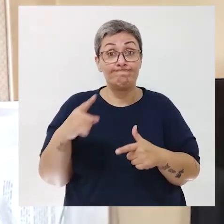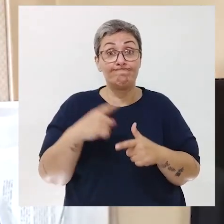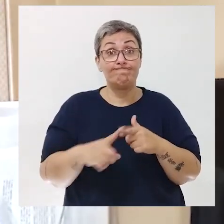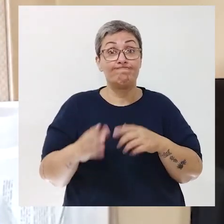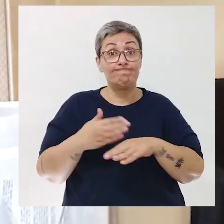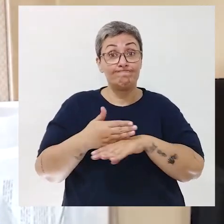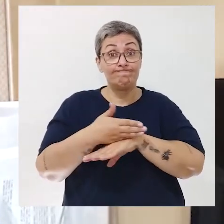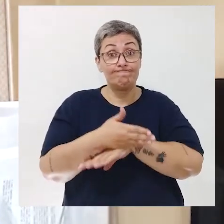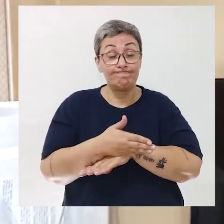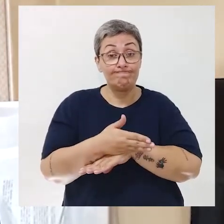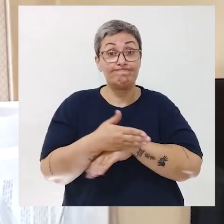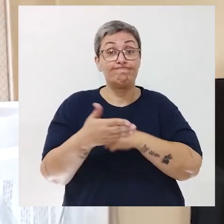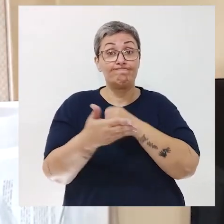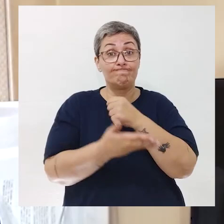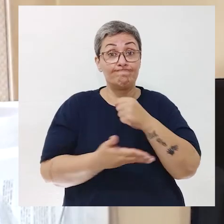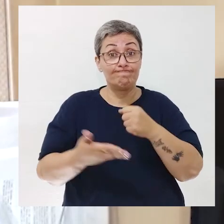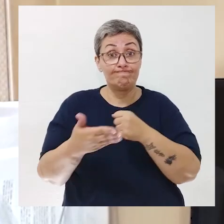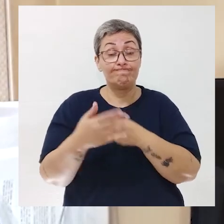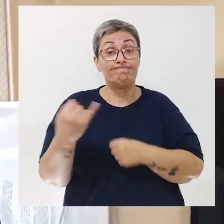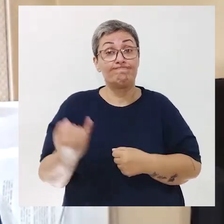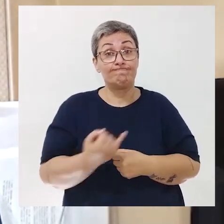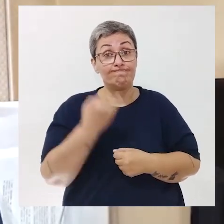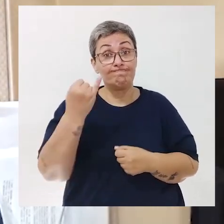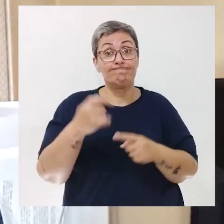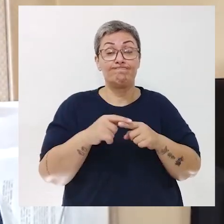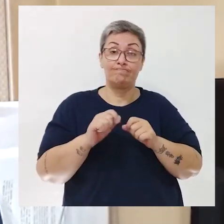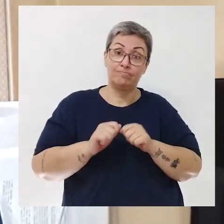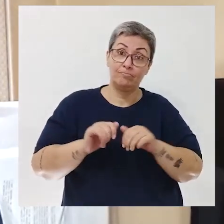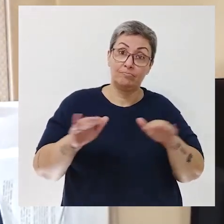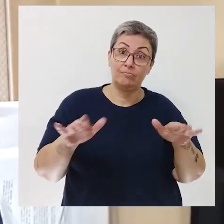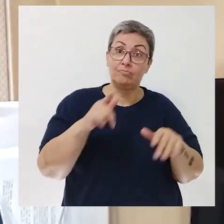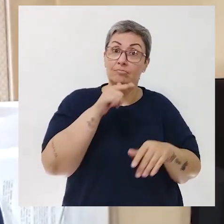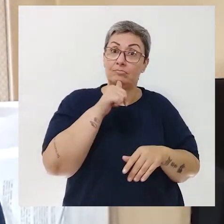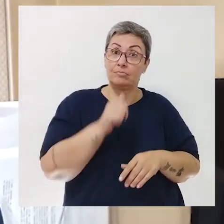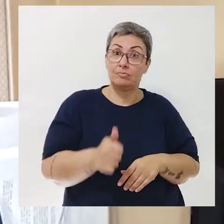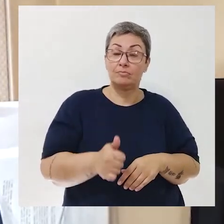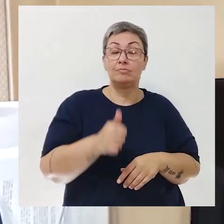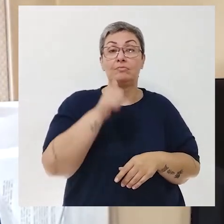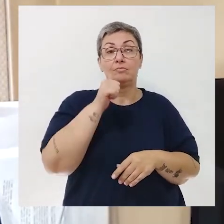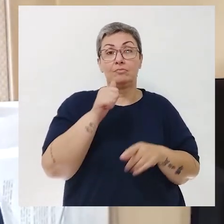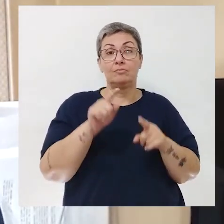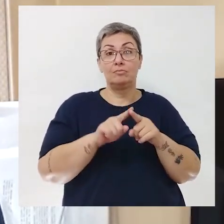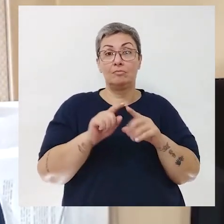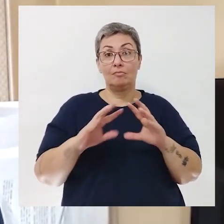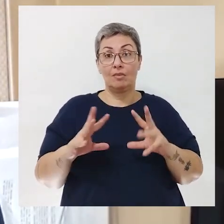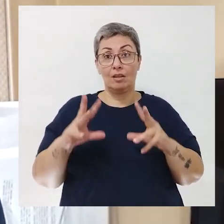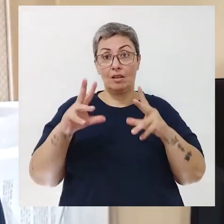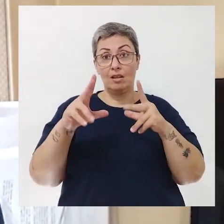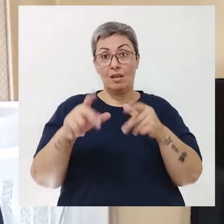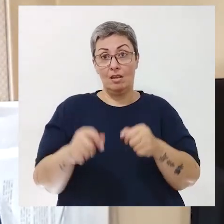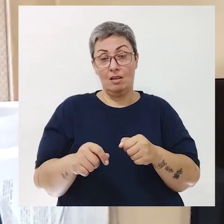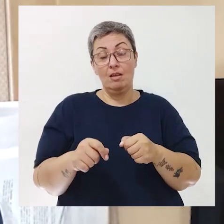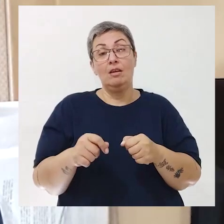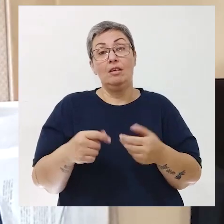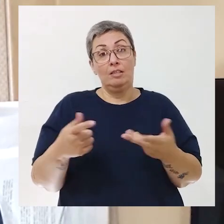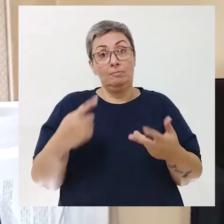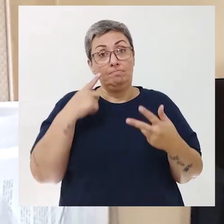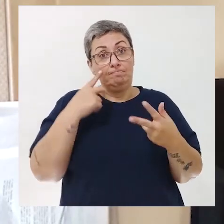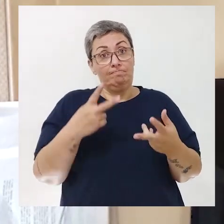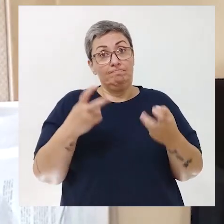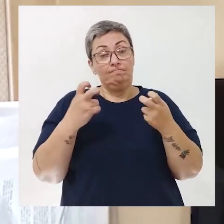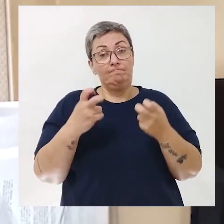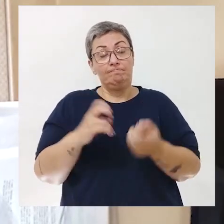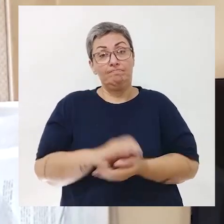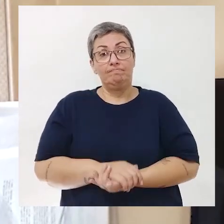aos serviços básicos, né? Como a distribuição de água potável a todos, né? Deu para